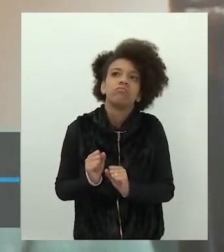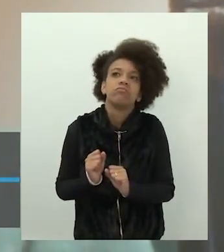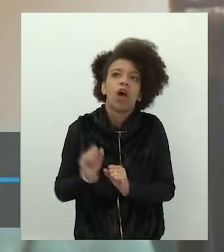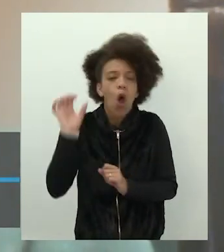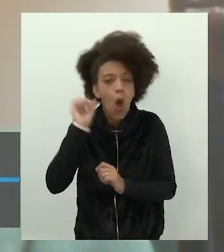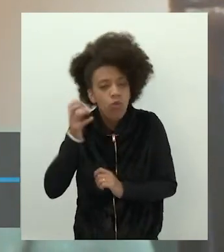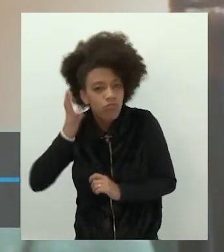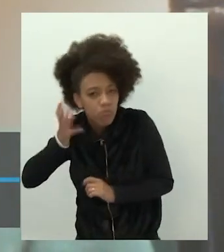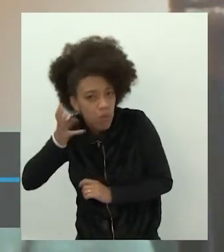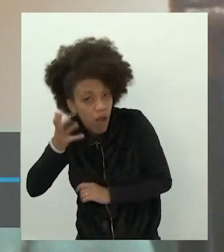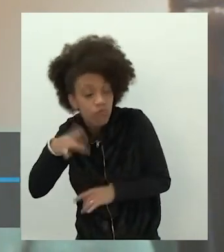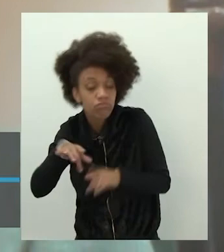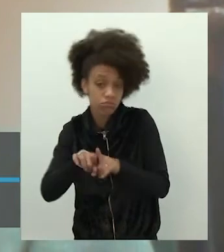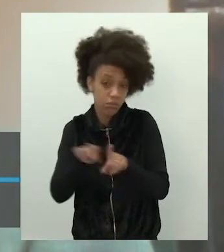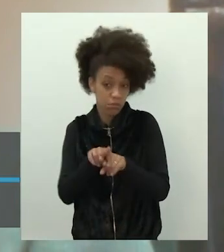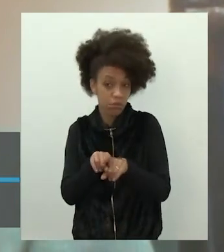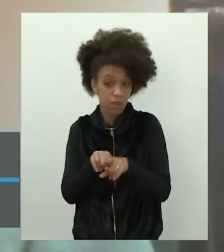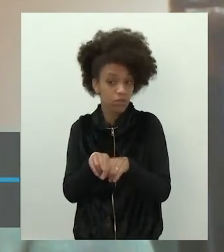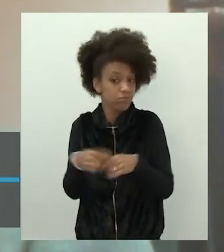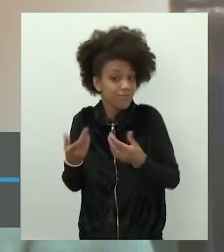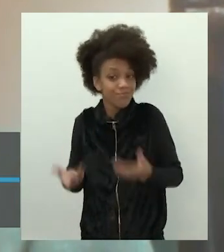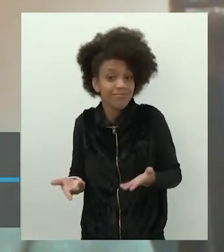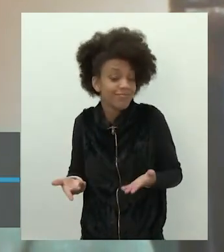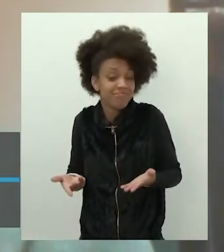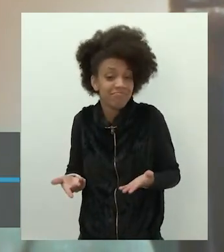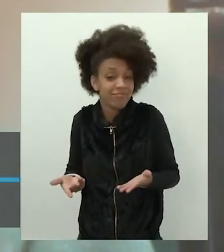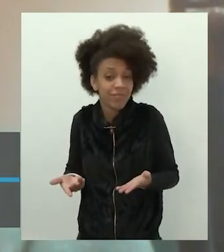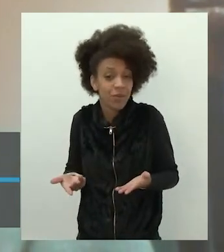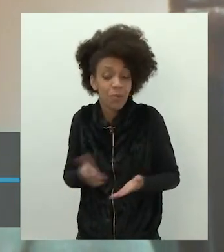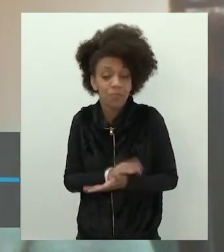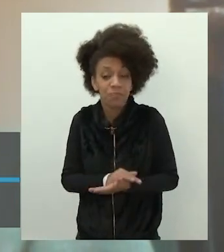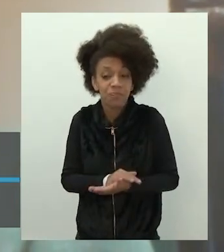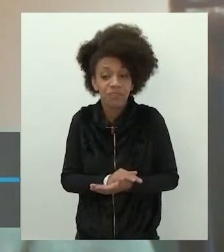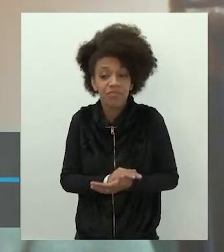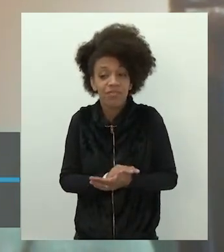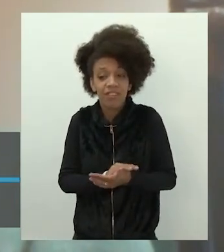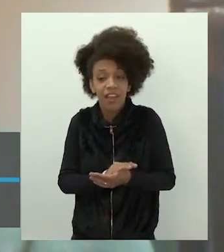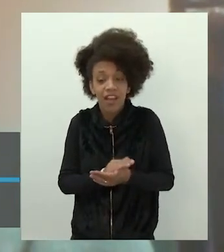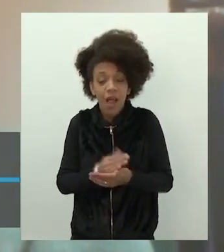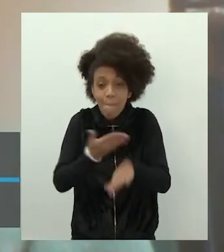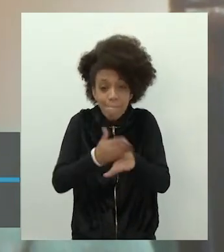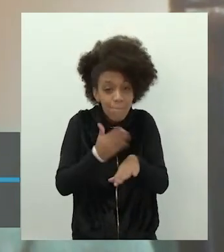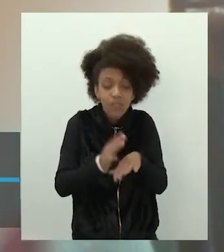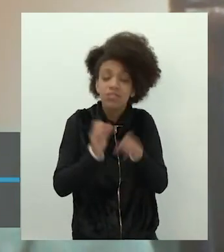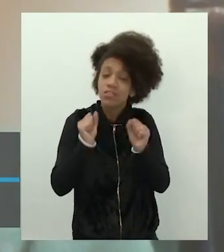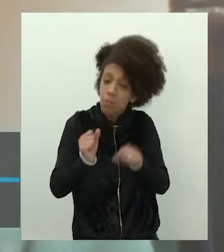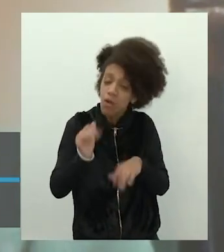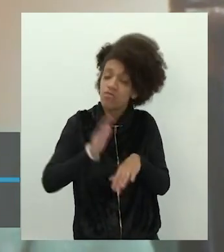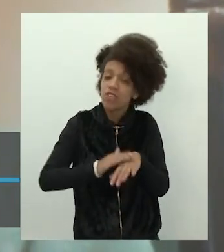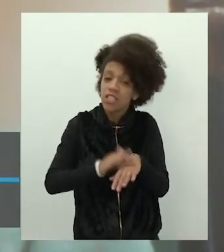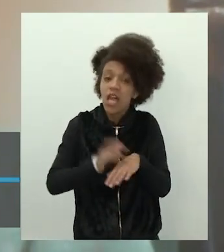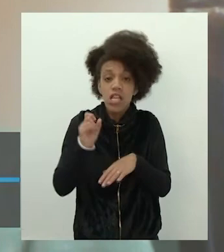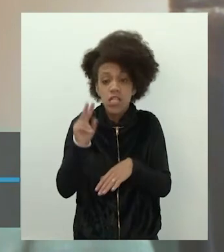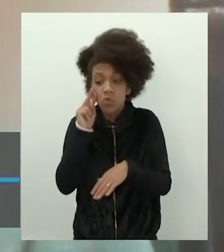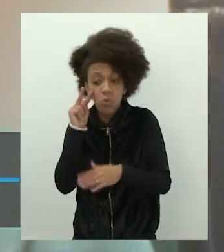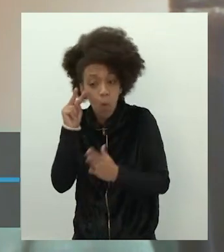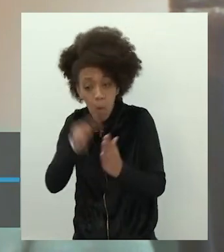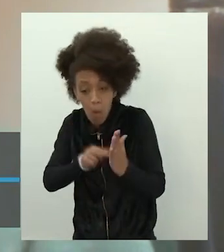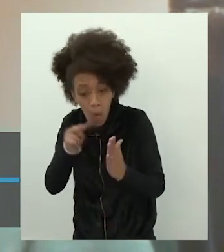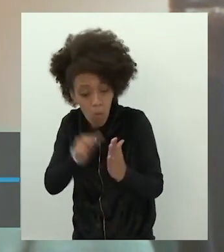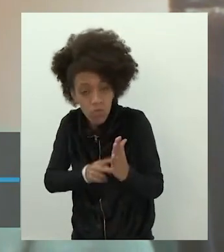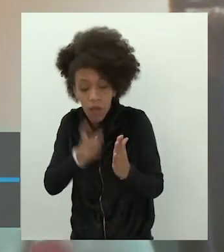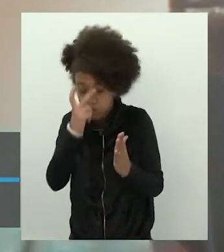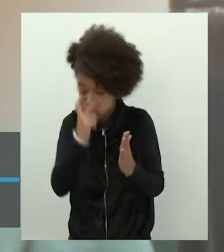pelo rádio também, então são atividades que a gente pode fazer, se eu não conseguir ler mais como eu gosto de